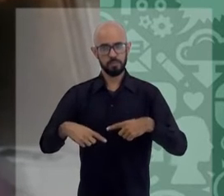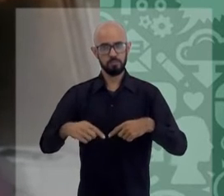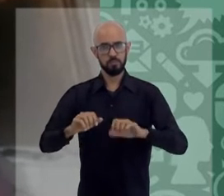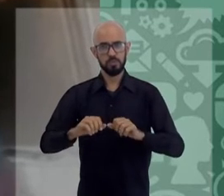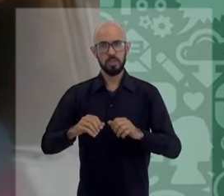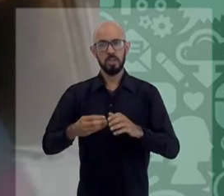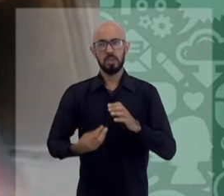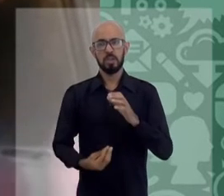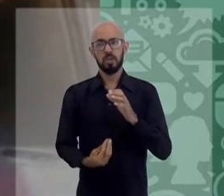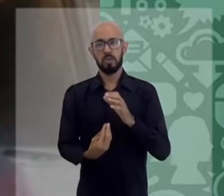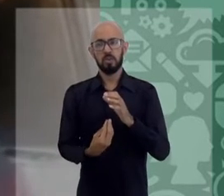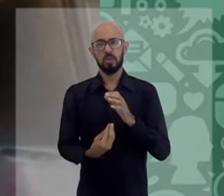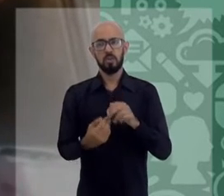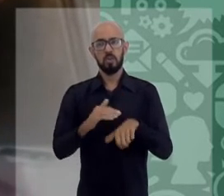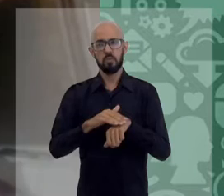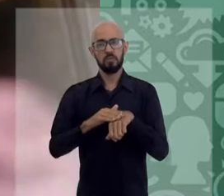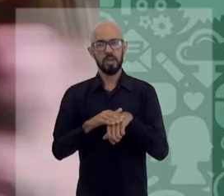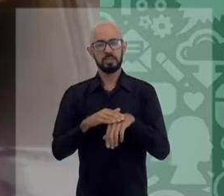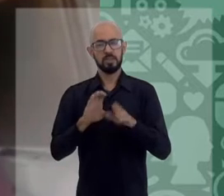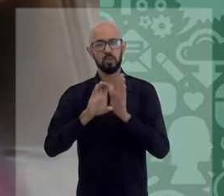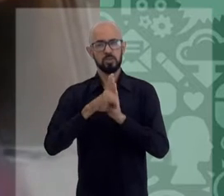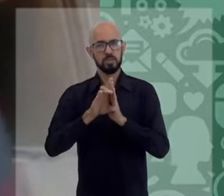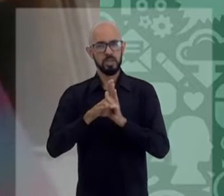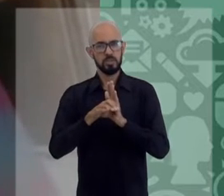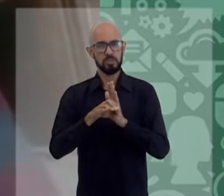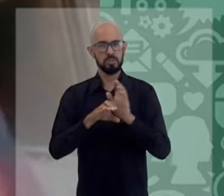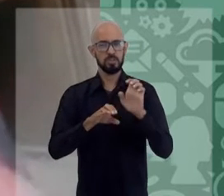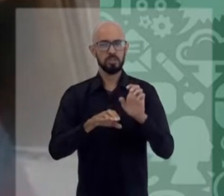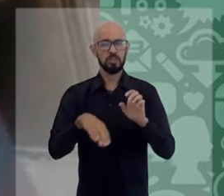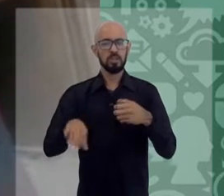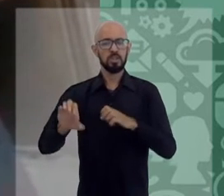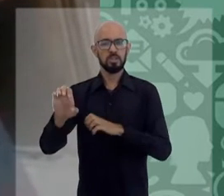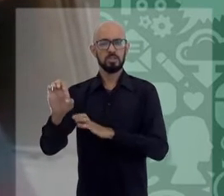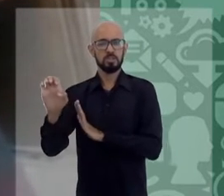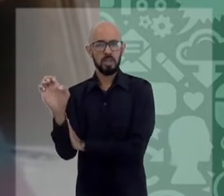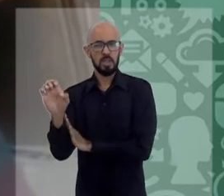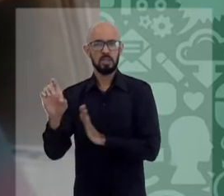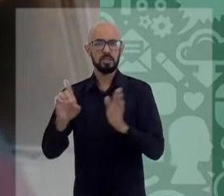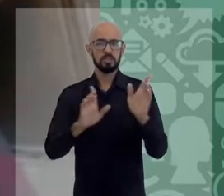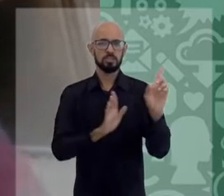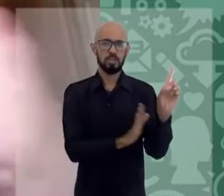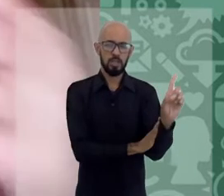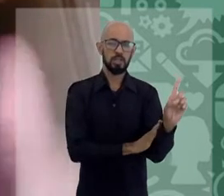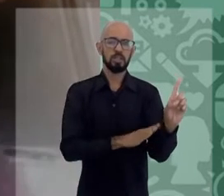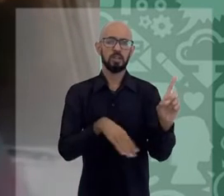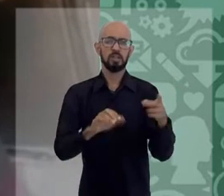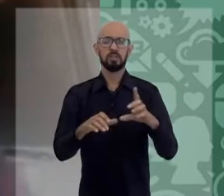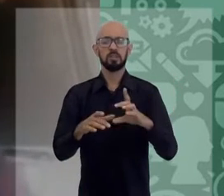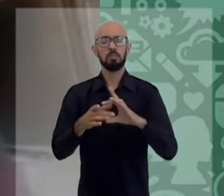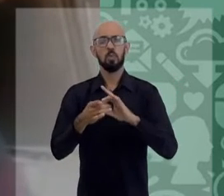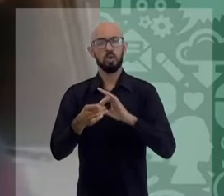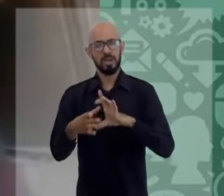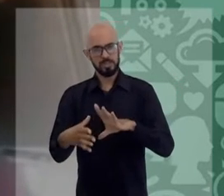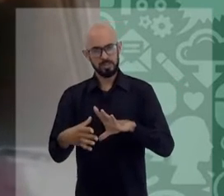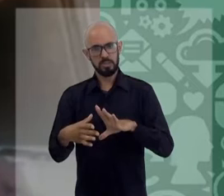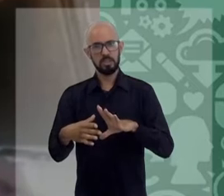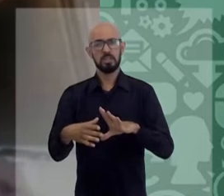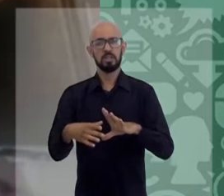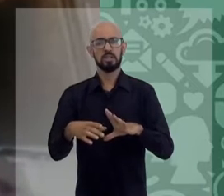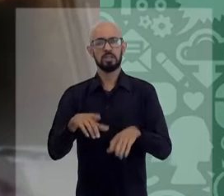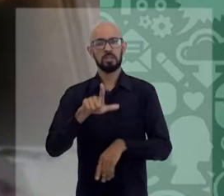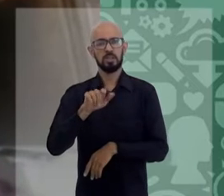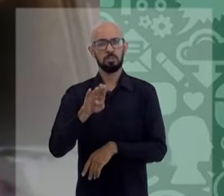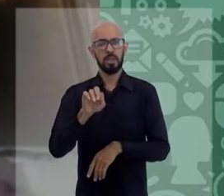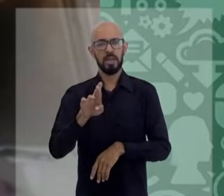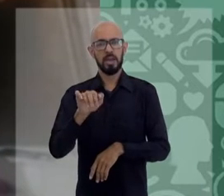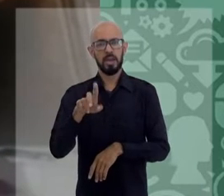você debate conceitos como esquerda, direita, democracia, liberalismo, instituição política, né?